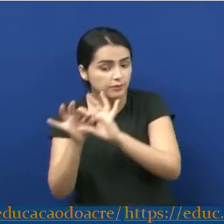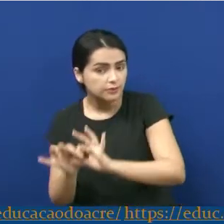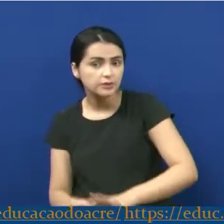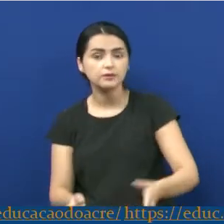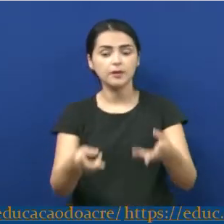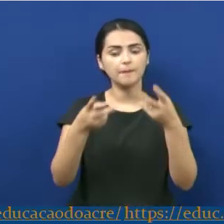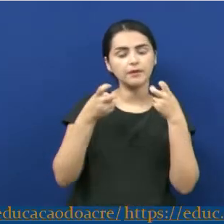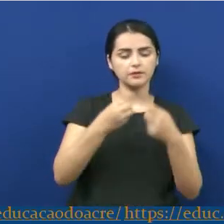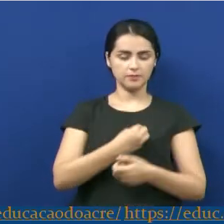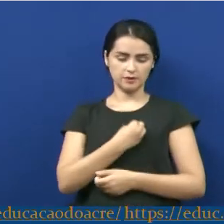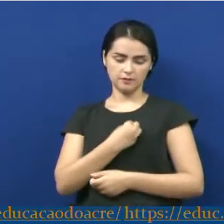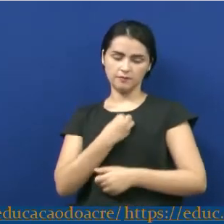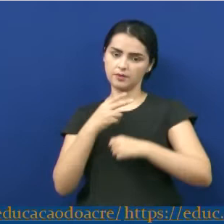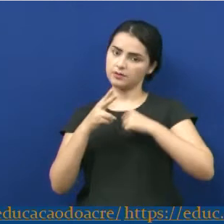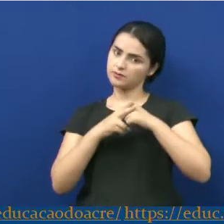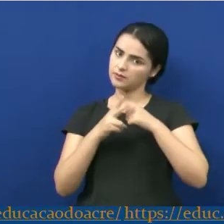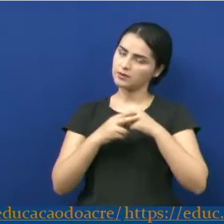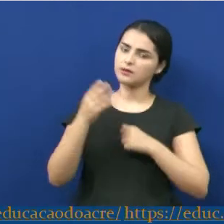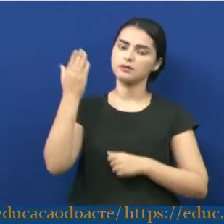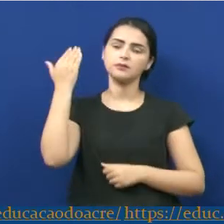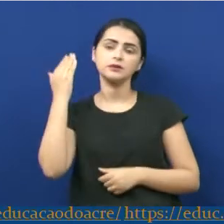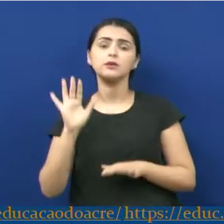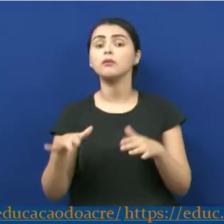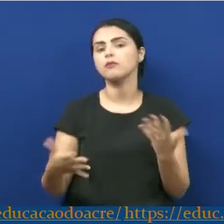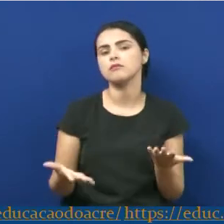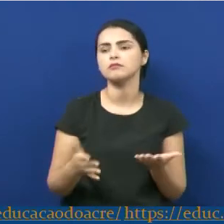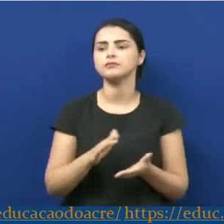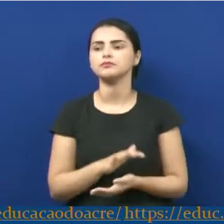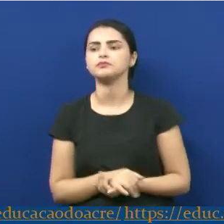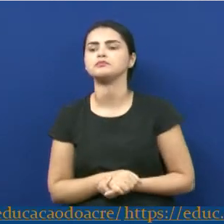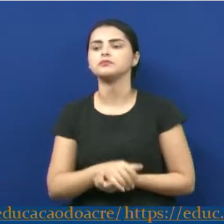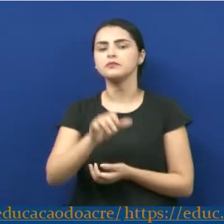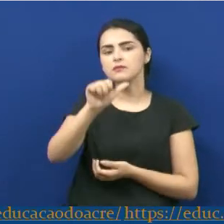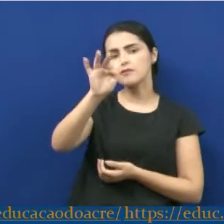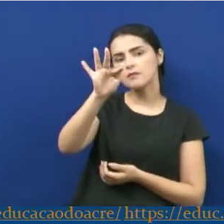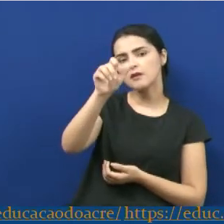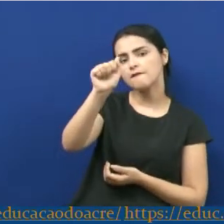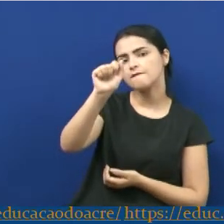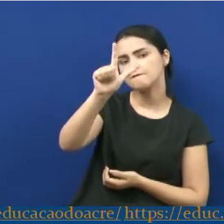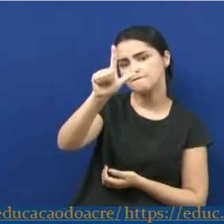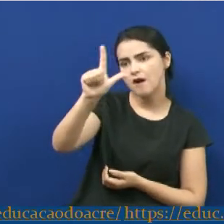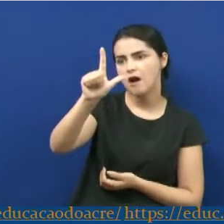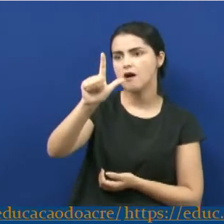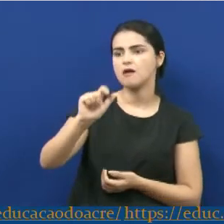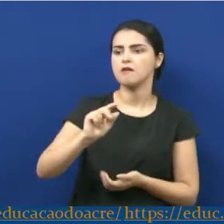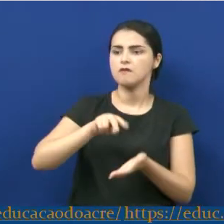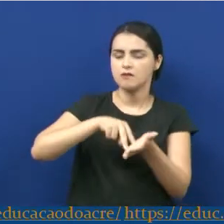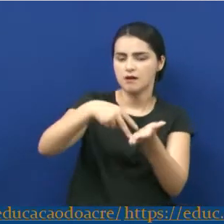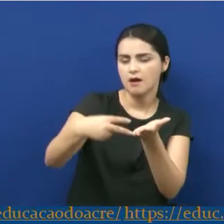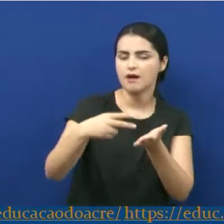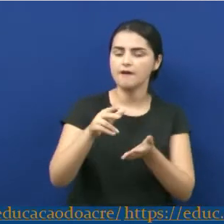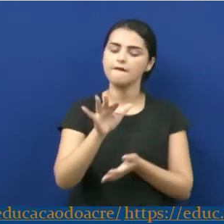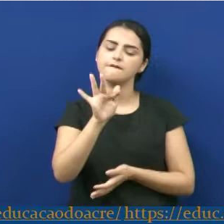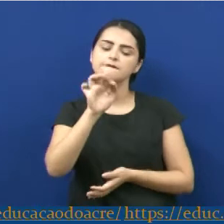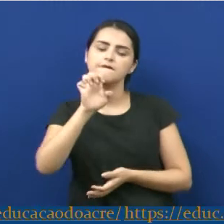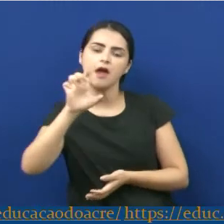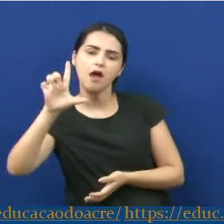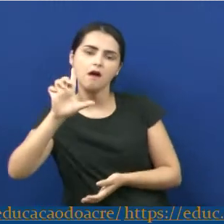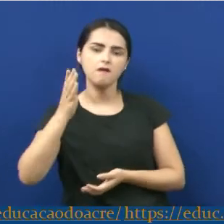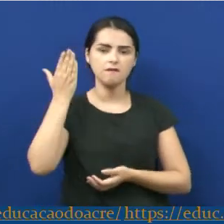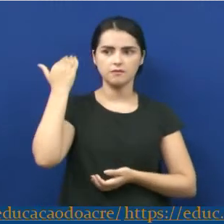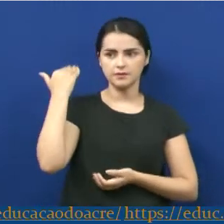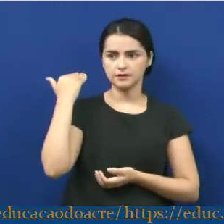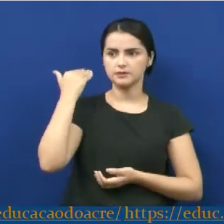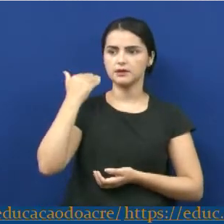está no presente ou está no passado. Fall, o verbo cair. Fell é o passado.